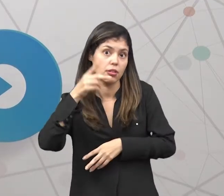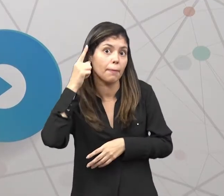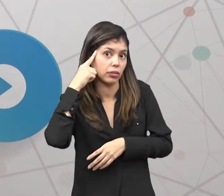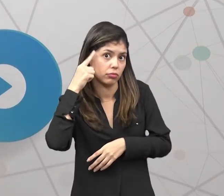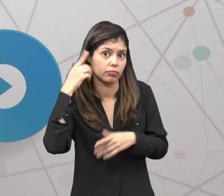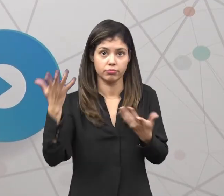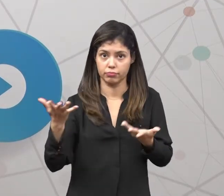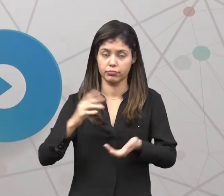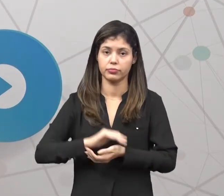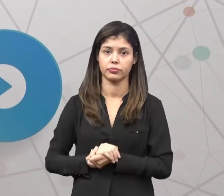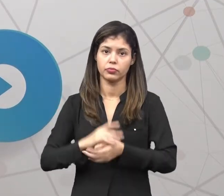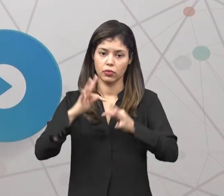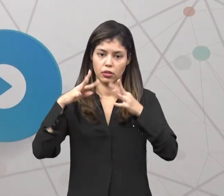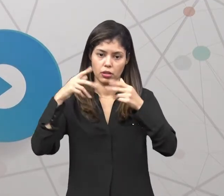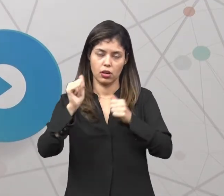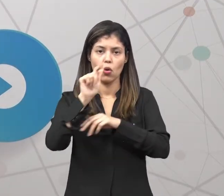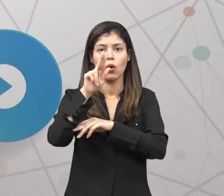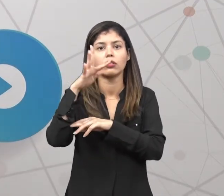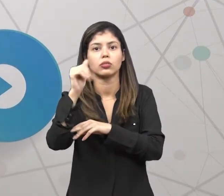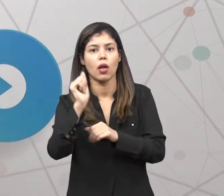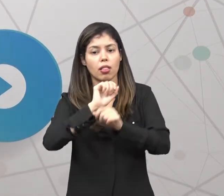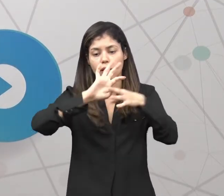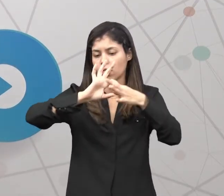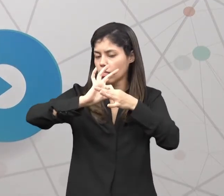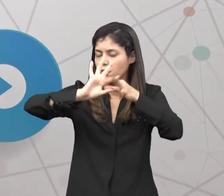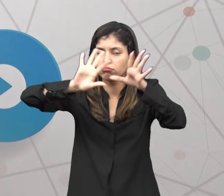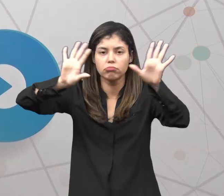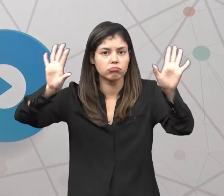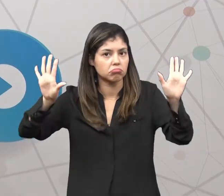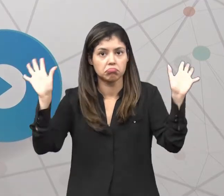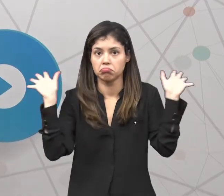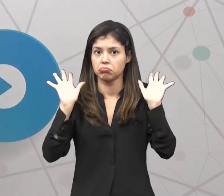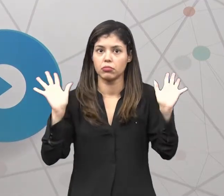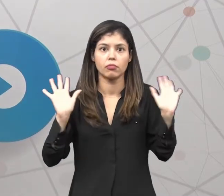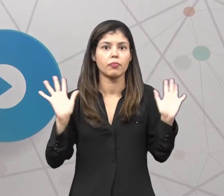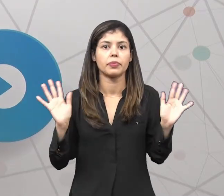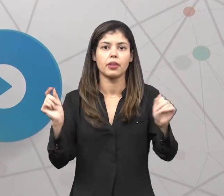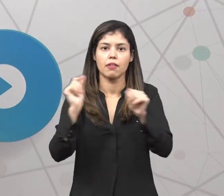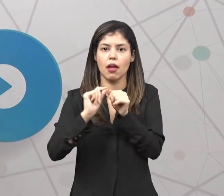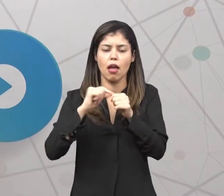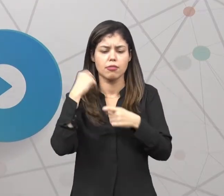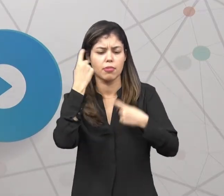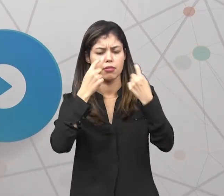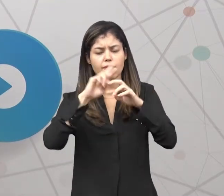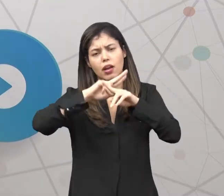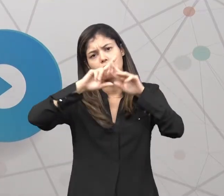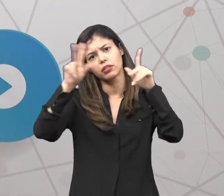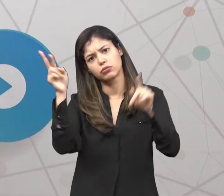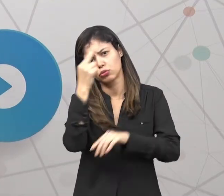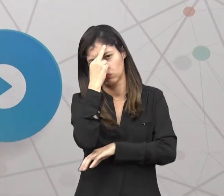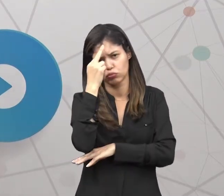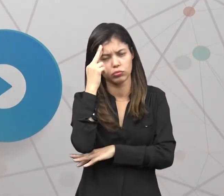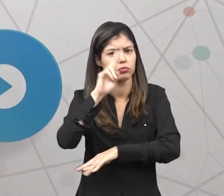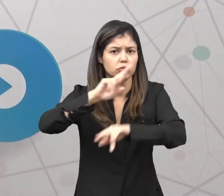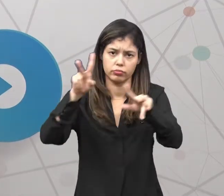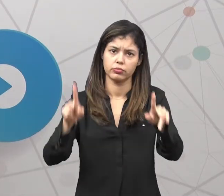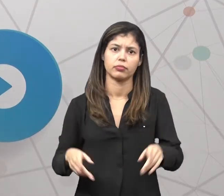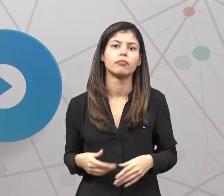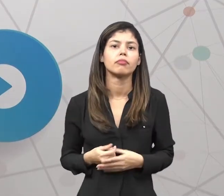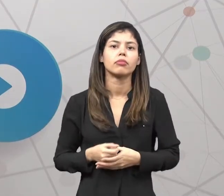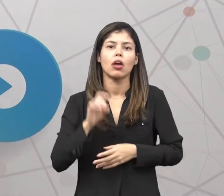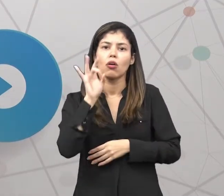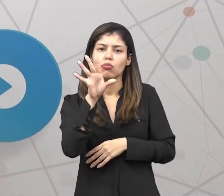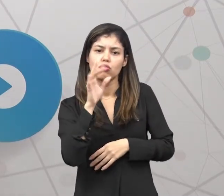imaginar. O autor ele é livre, a pessoa que está fazendo a tirinha ele é livre para criar vários temas, ok? Não somente